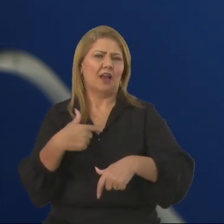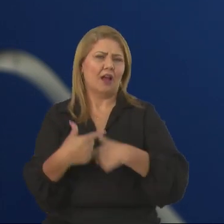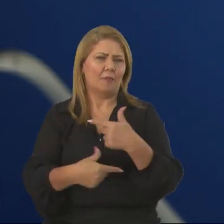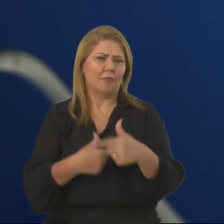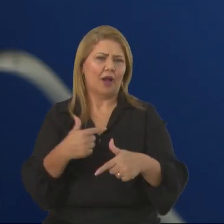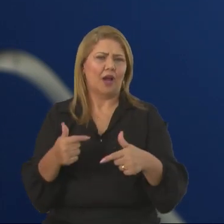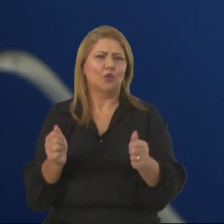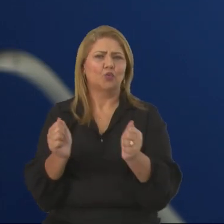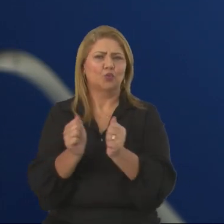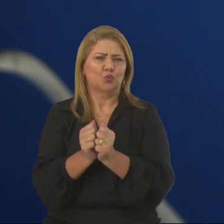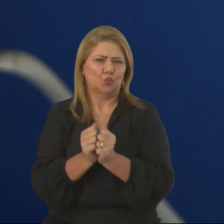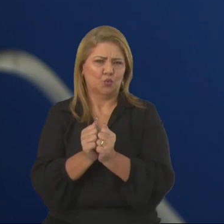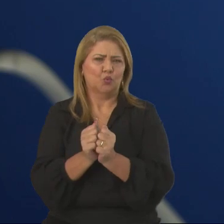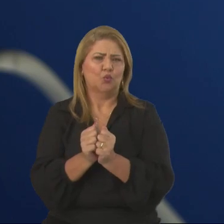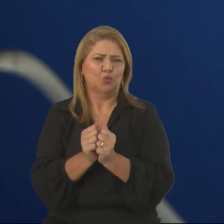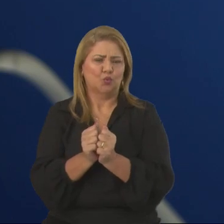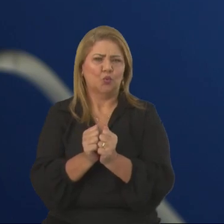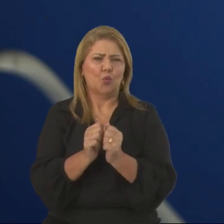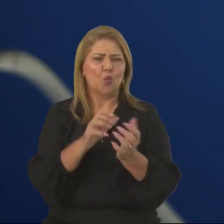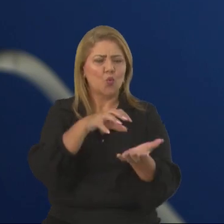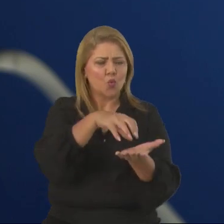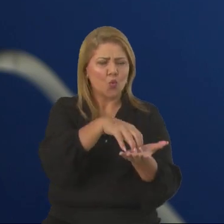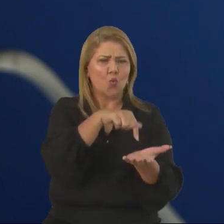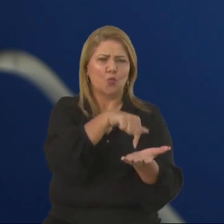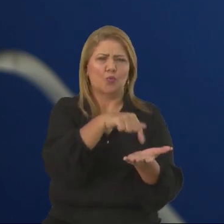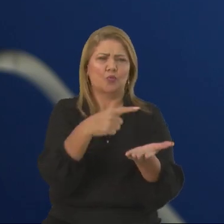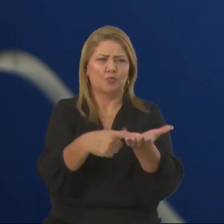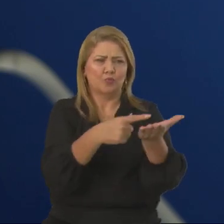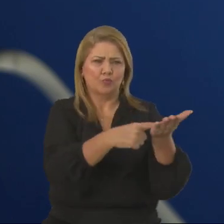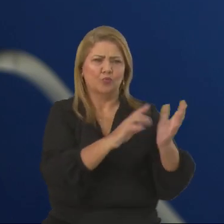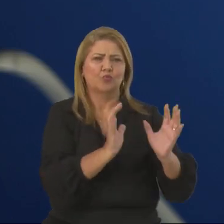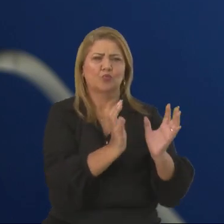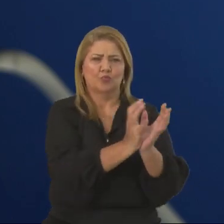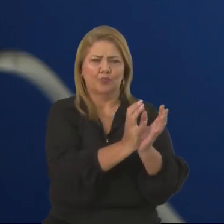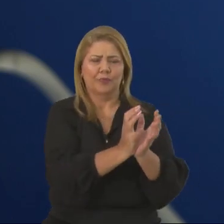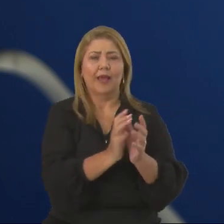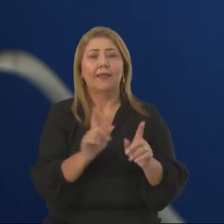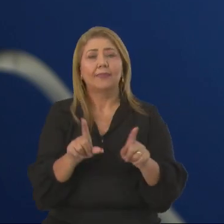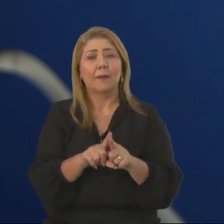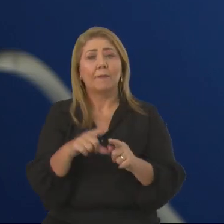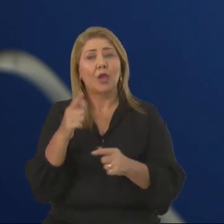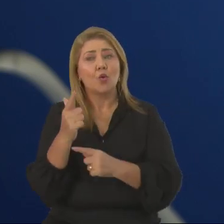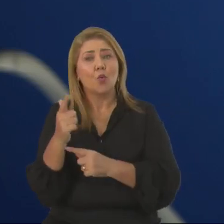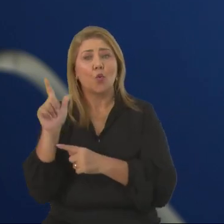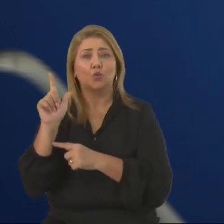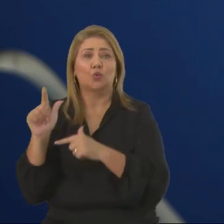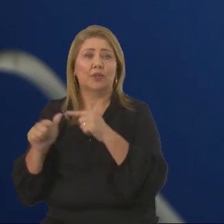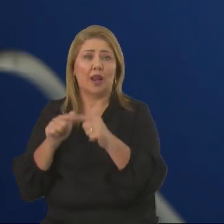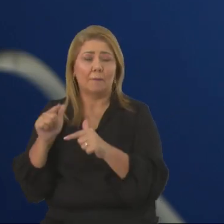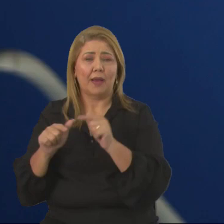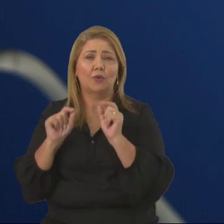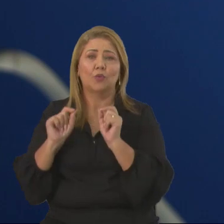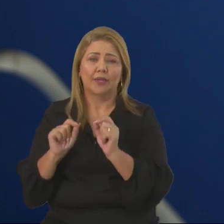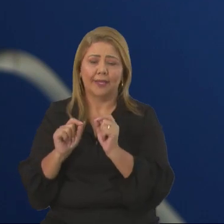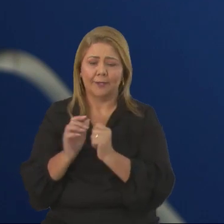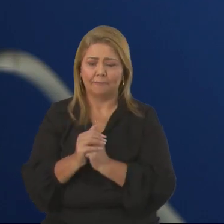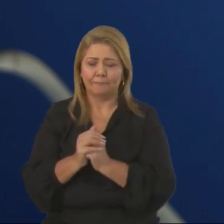junto a esse subcomitê. Outra atuação do nosso tribunal